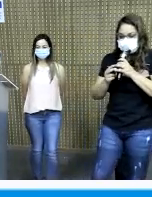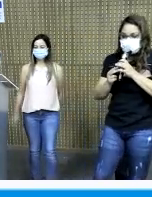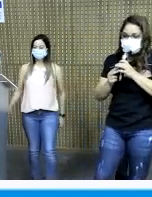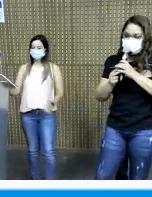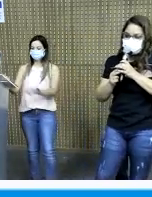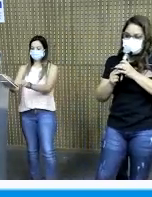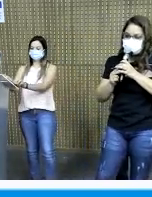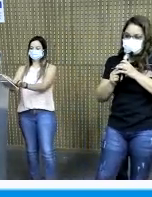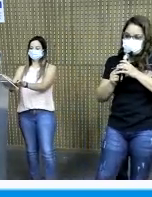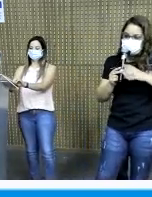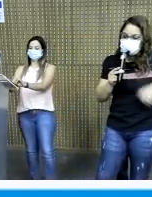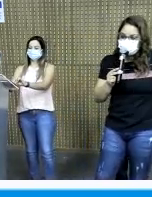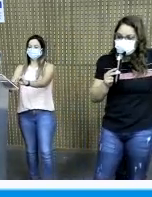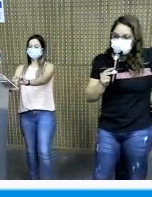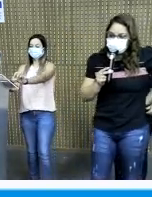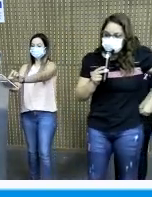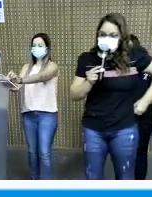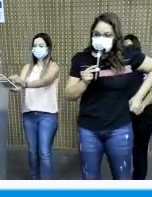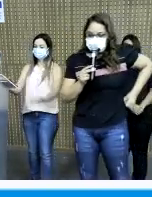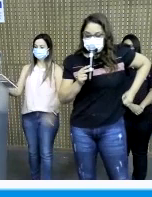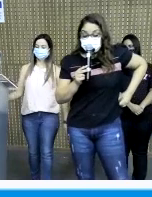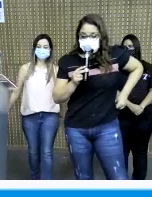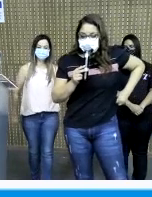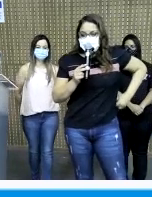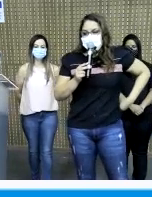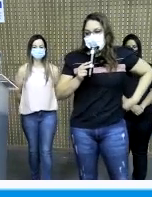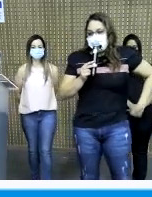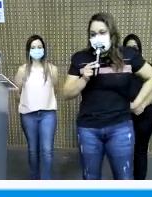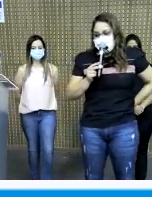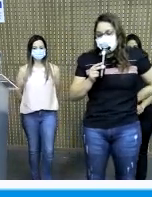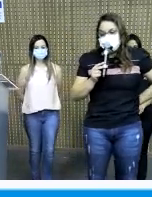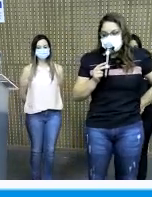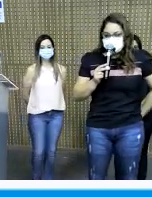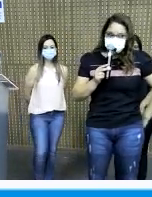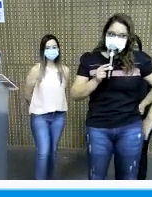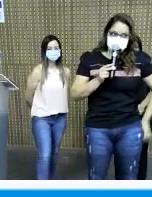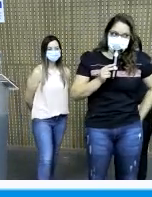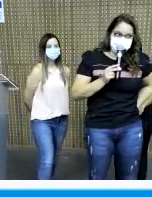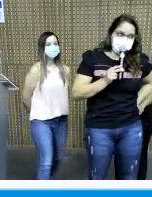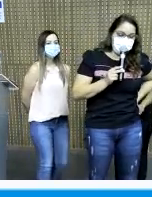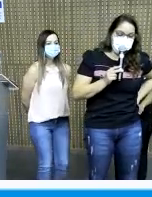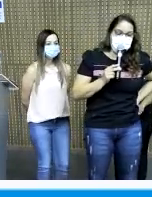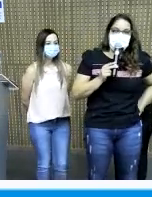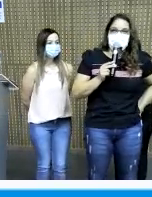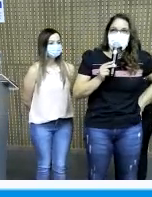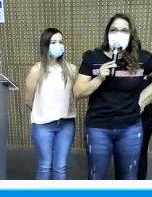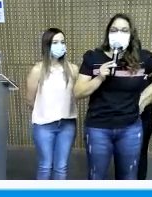em 2020, 21 curativos, e em 2021, 16,